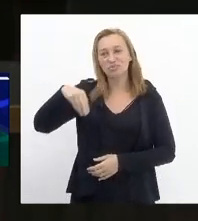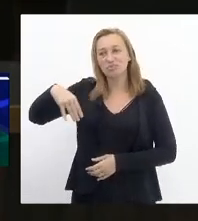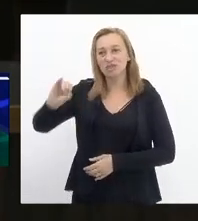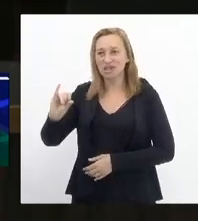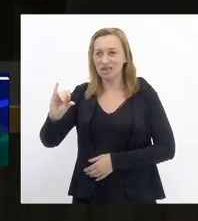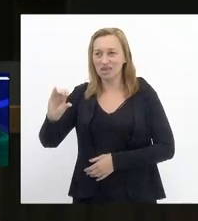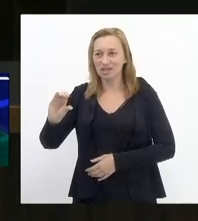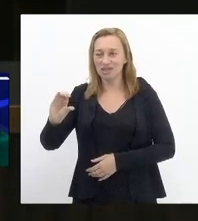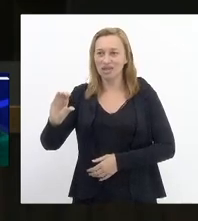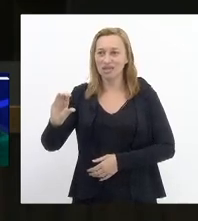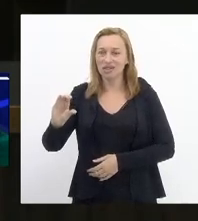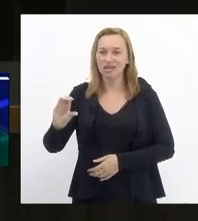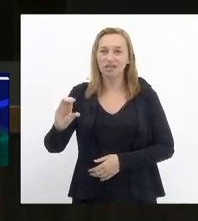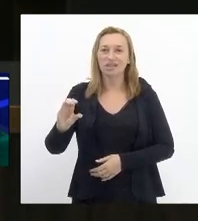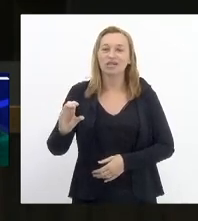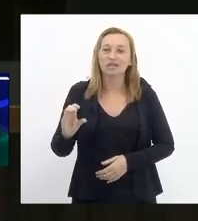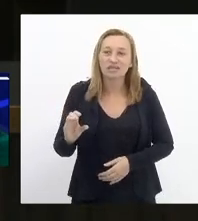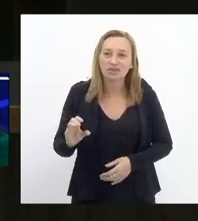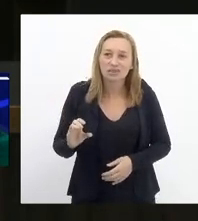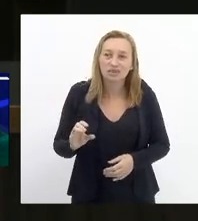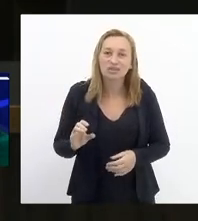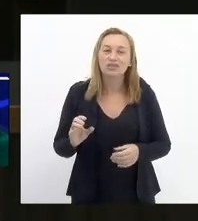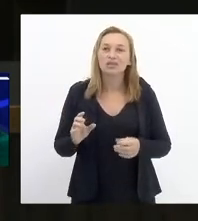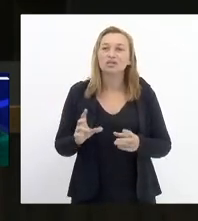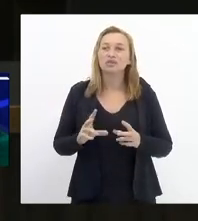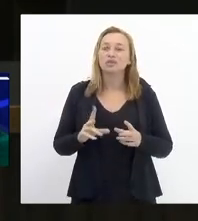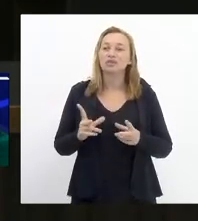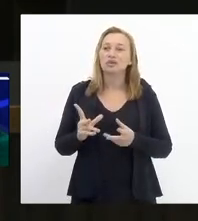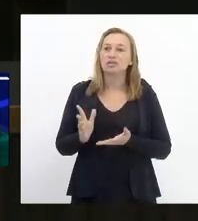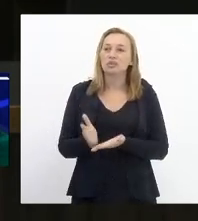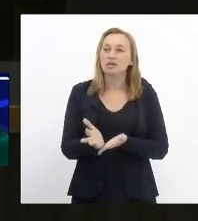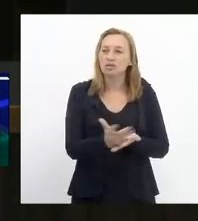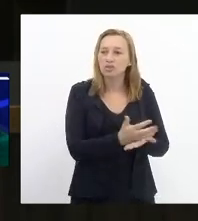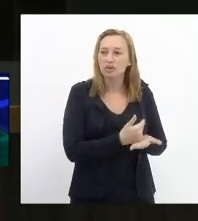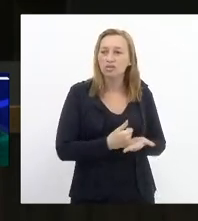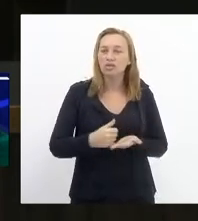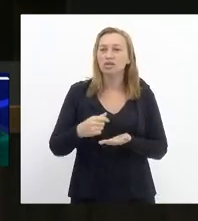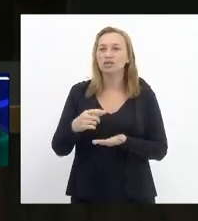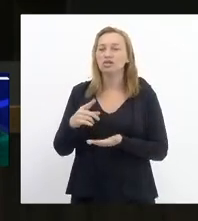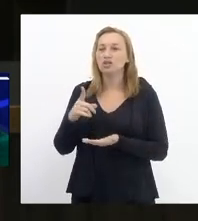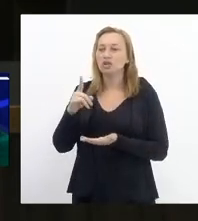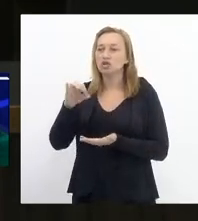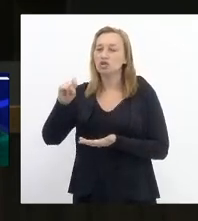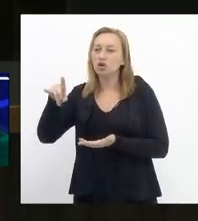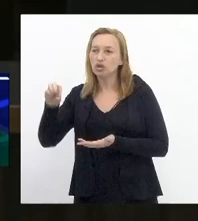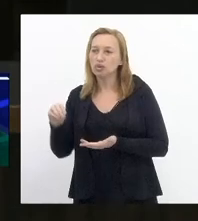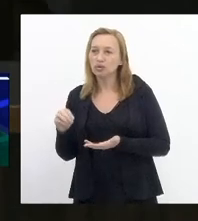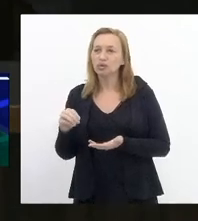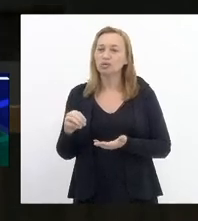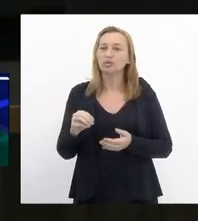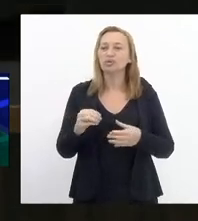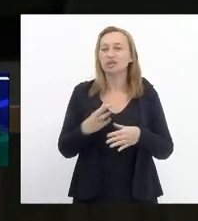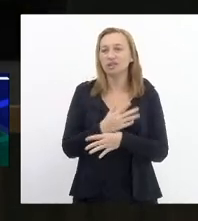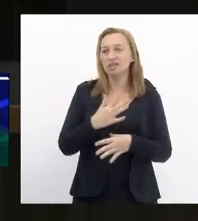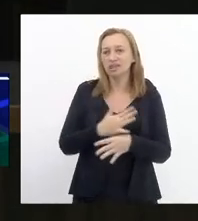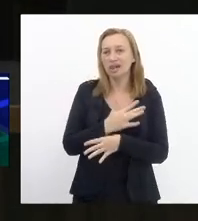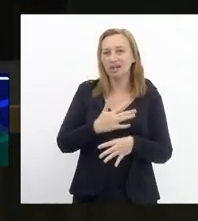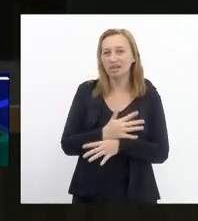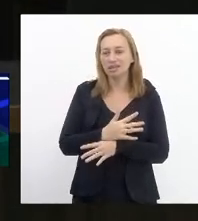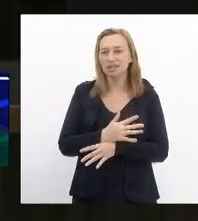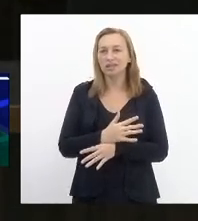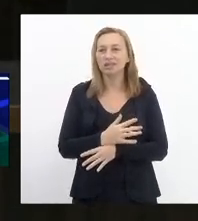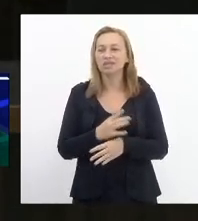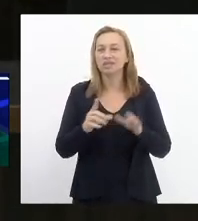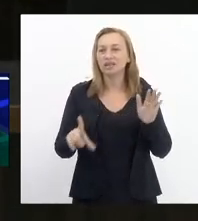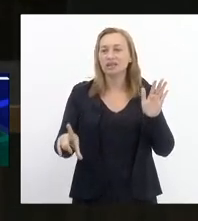prefeituras titulares dos serviços de coleta e destinação final dos resíduos sólidos urbanos a estabelecer procedimentos adequados ao cumprimento